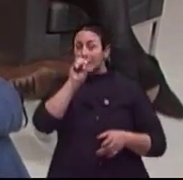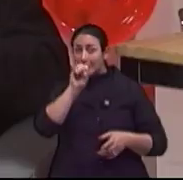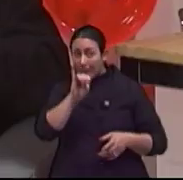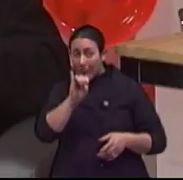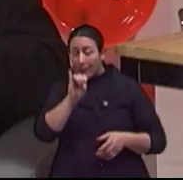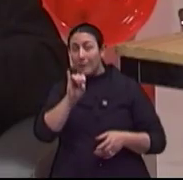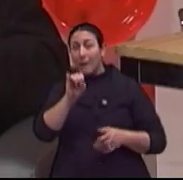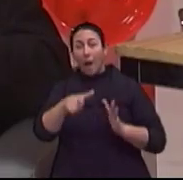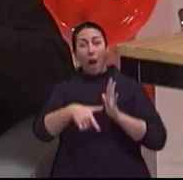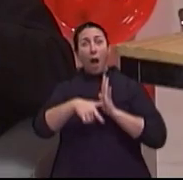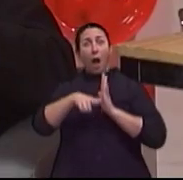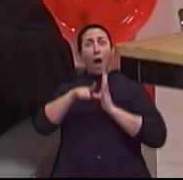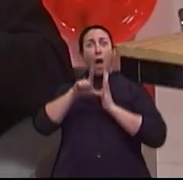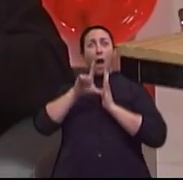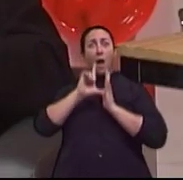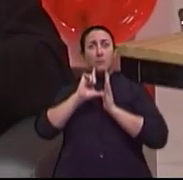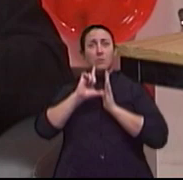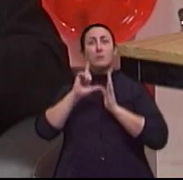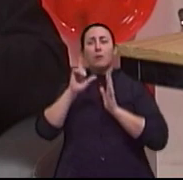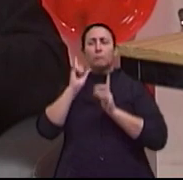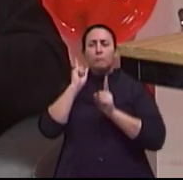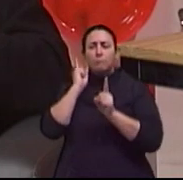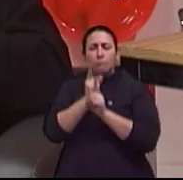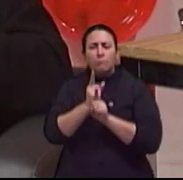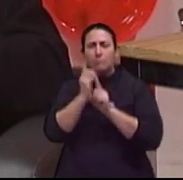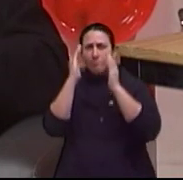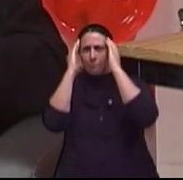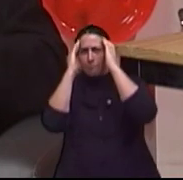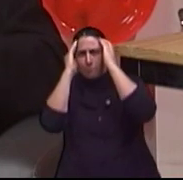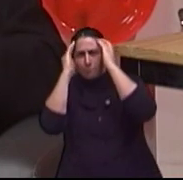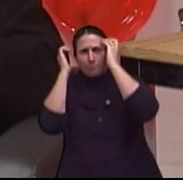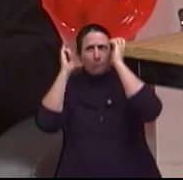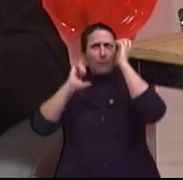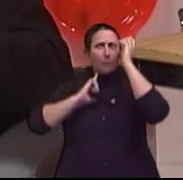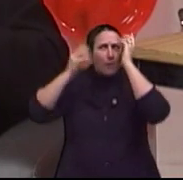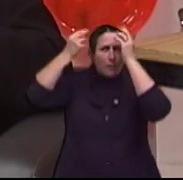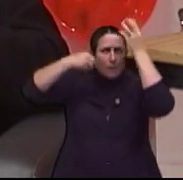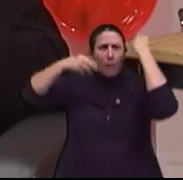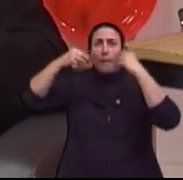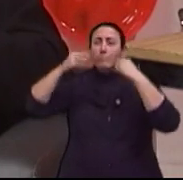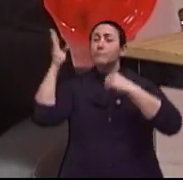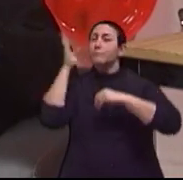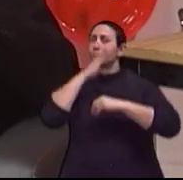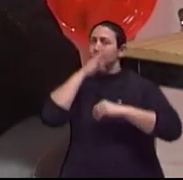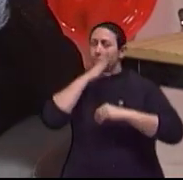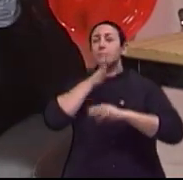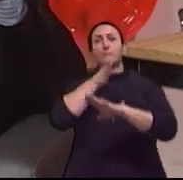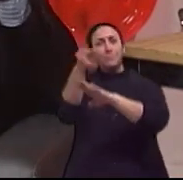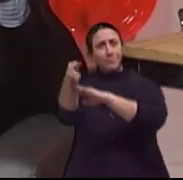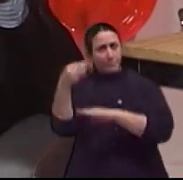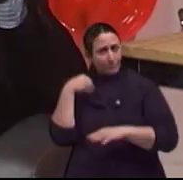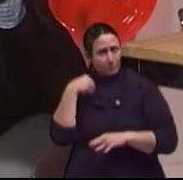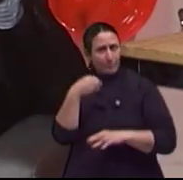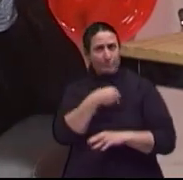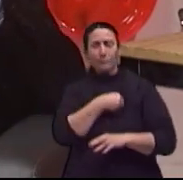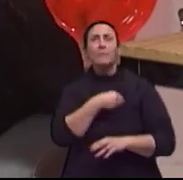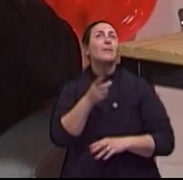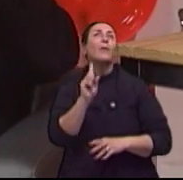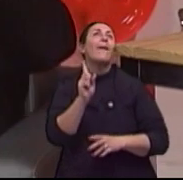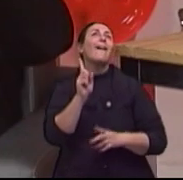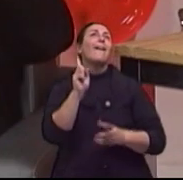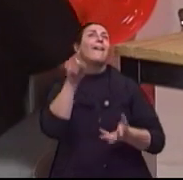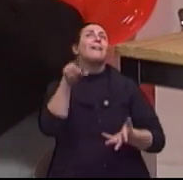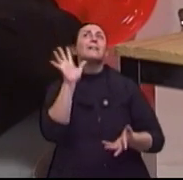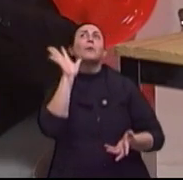precocemente se faz o diagnóstico dá o início da calvice não é que seja mais mais